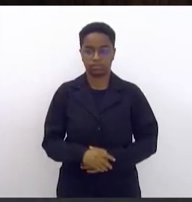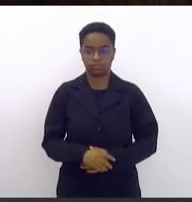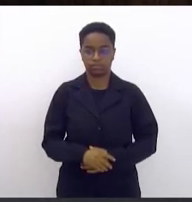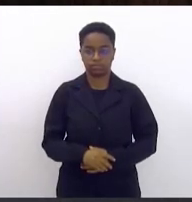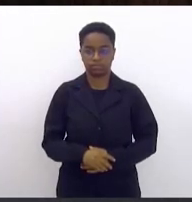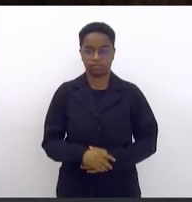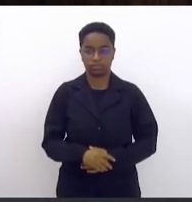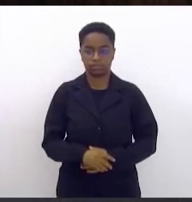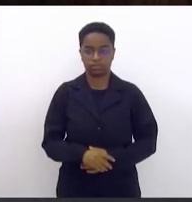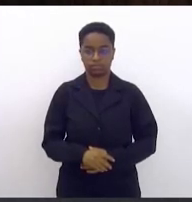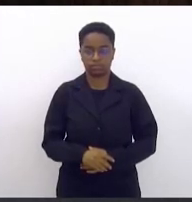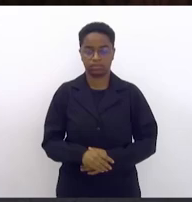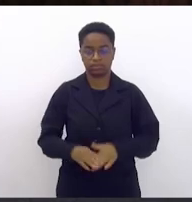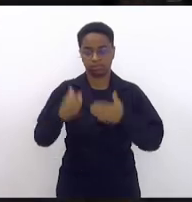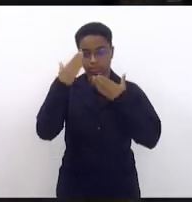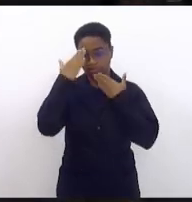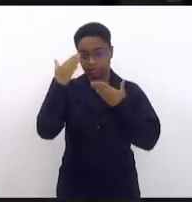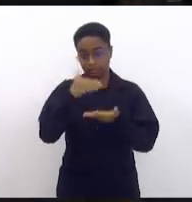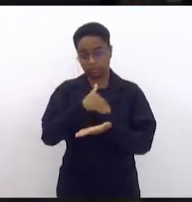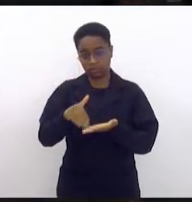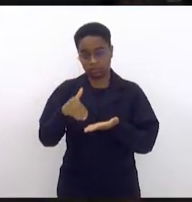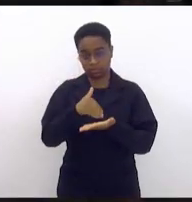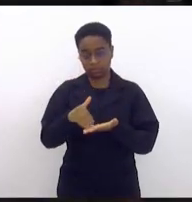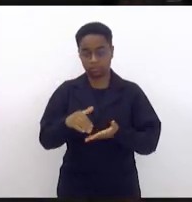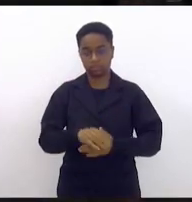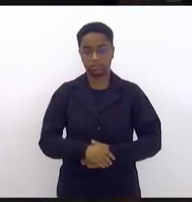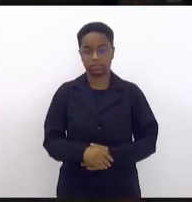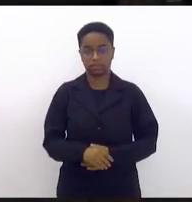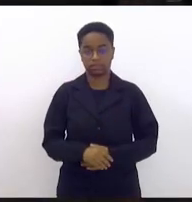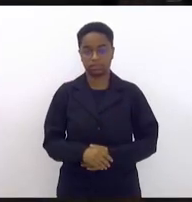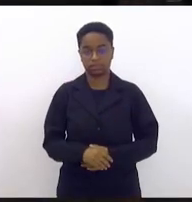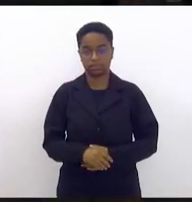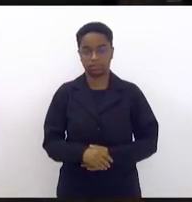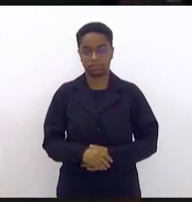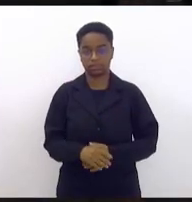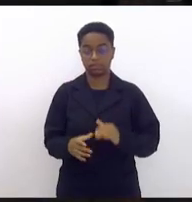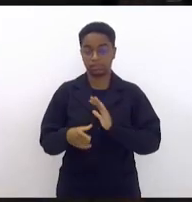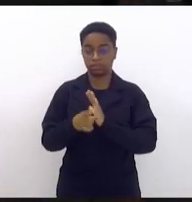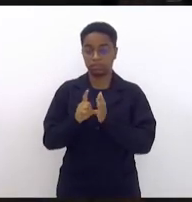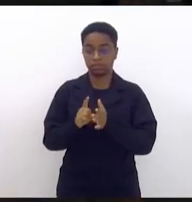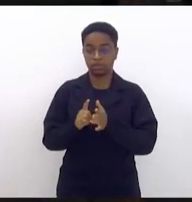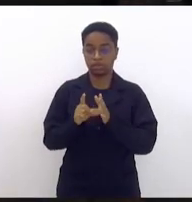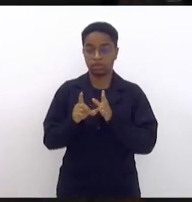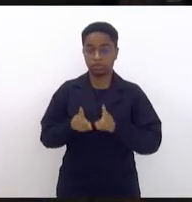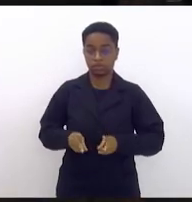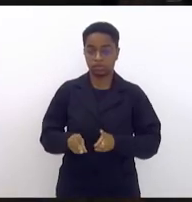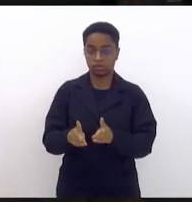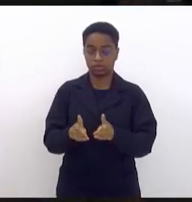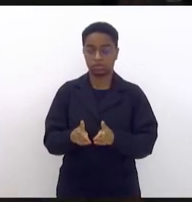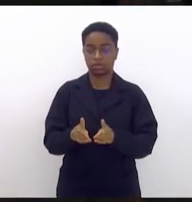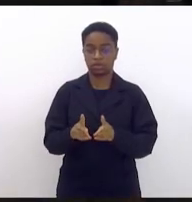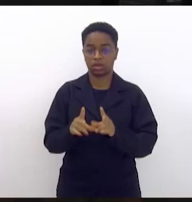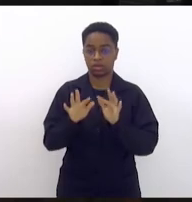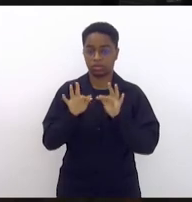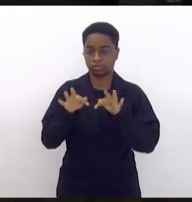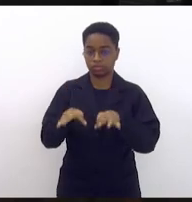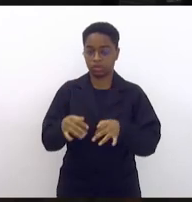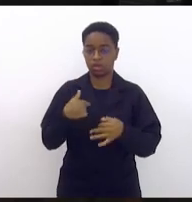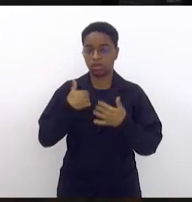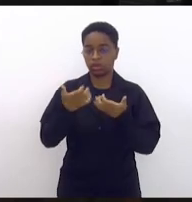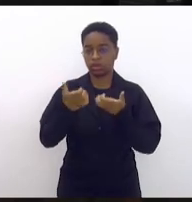abençoe obrigado secretário antes de proceder ao encerramento eu gostaria de agradecer ao